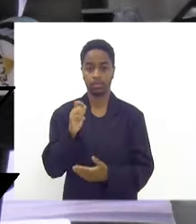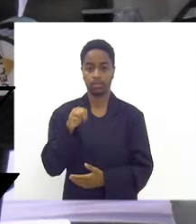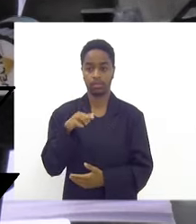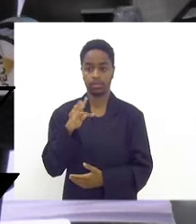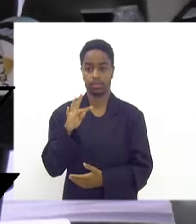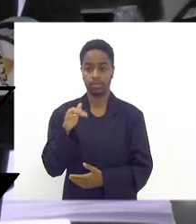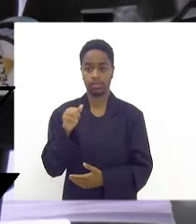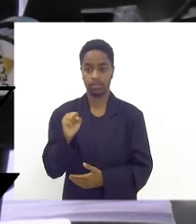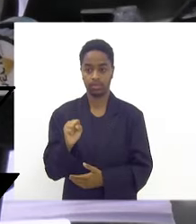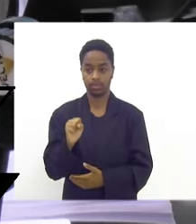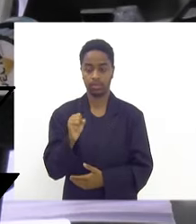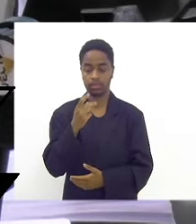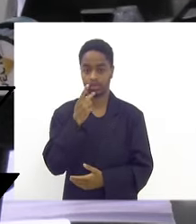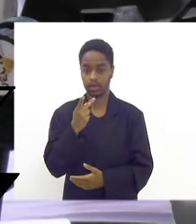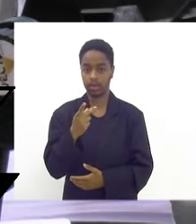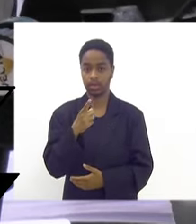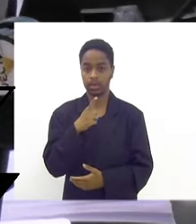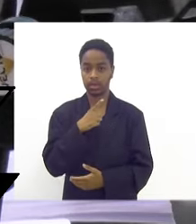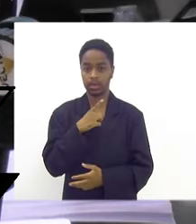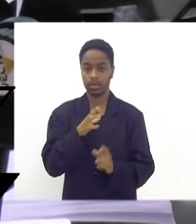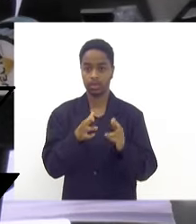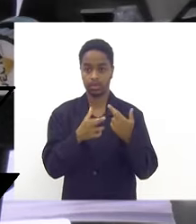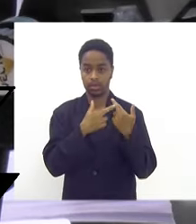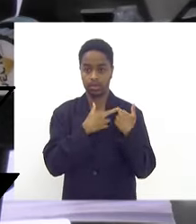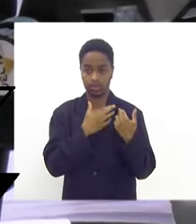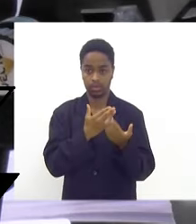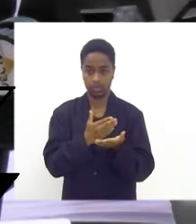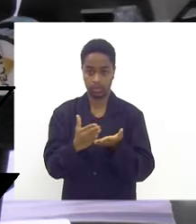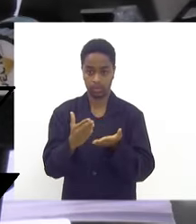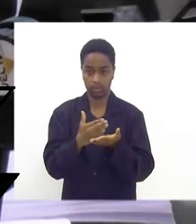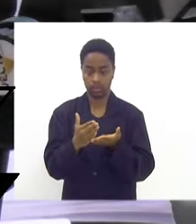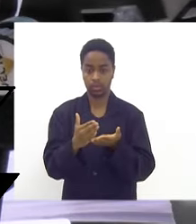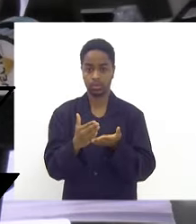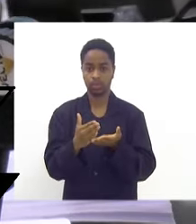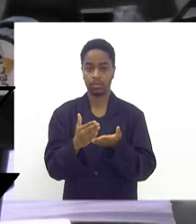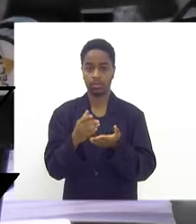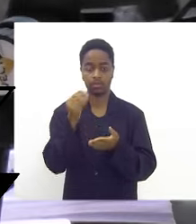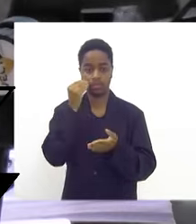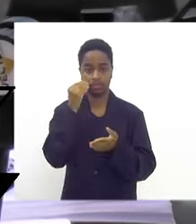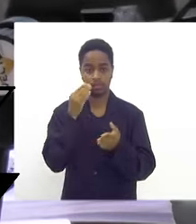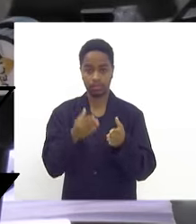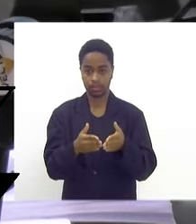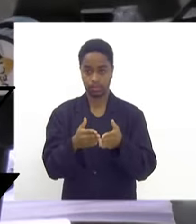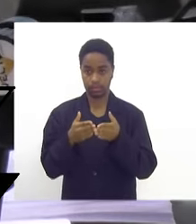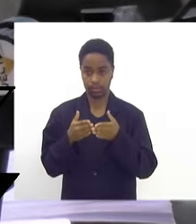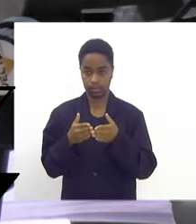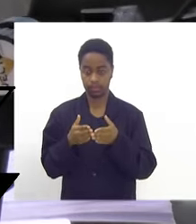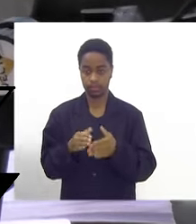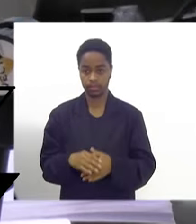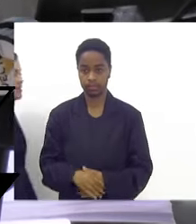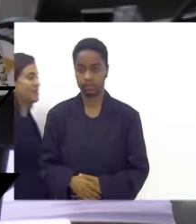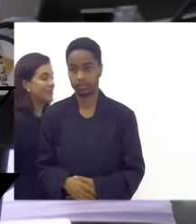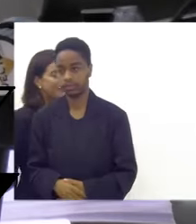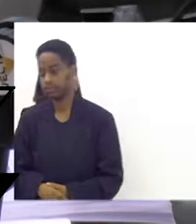as atividades de fiscalização compete quem licencia como uma forma de afastar a responsabilidade do